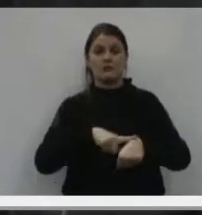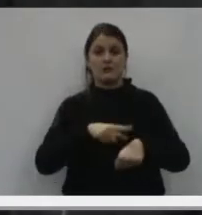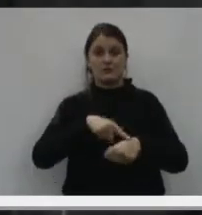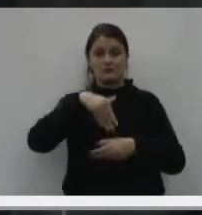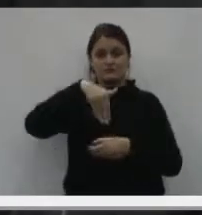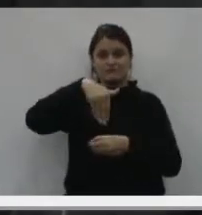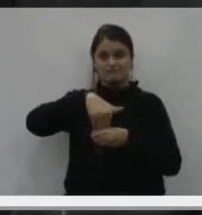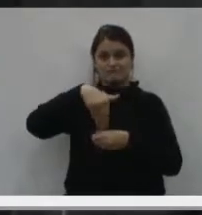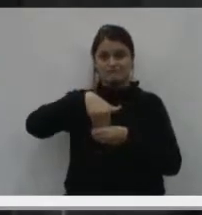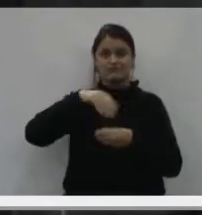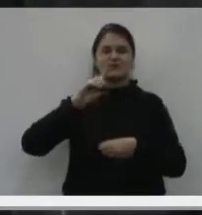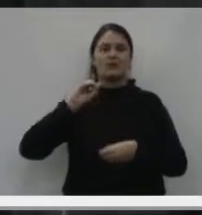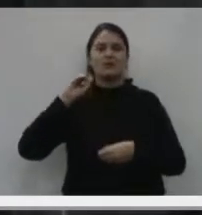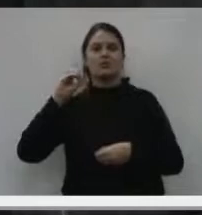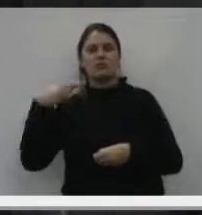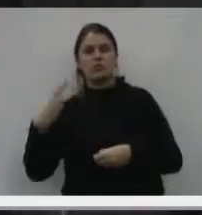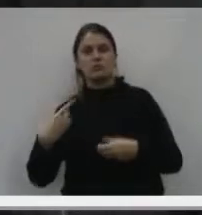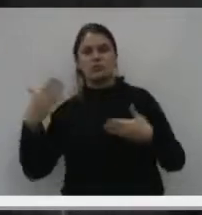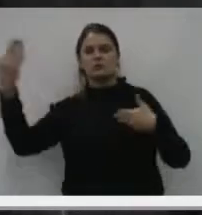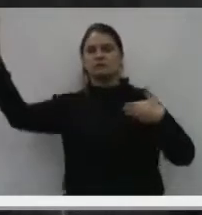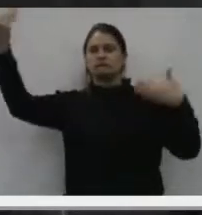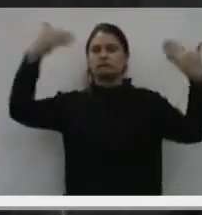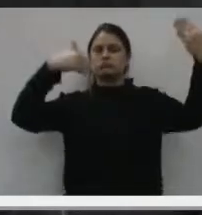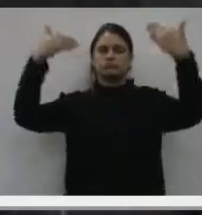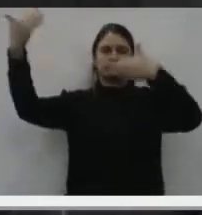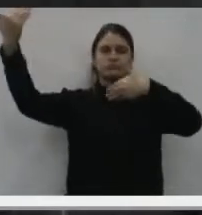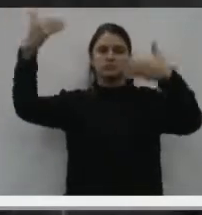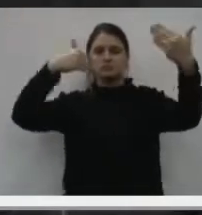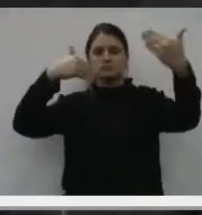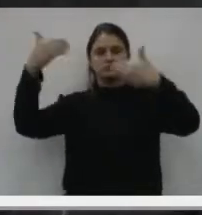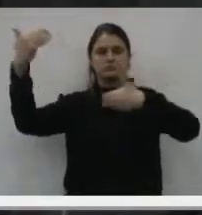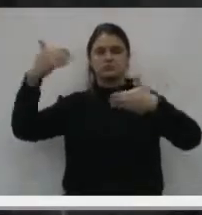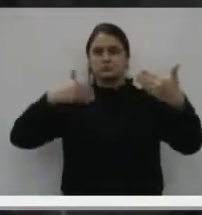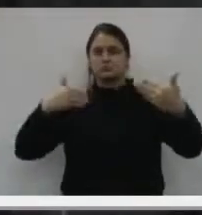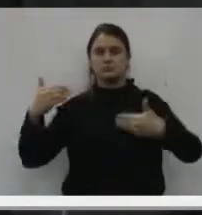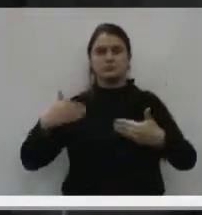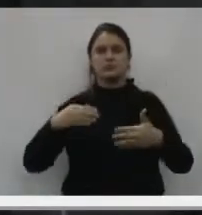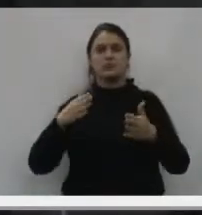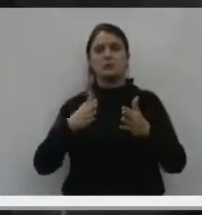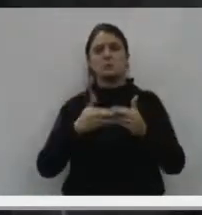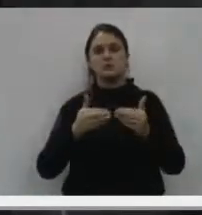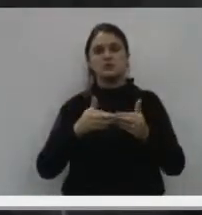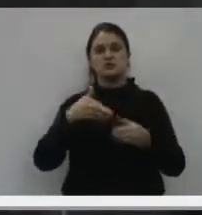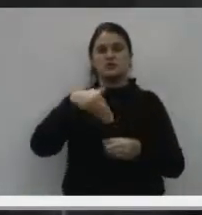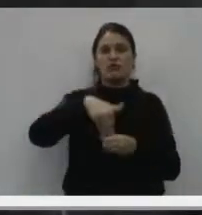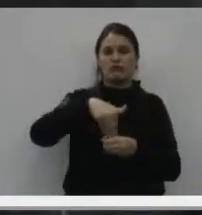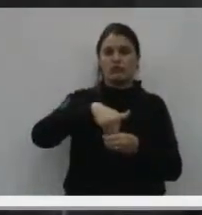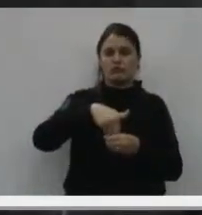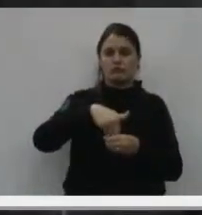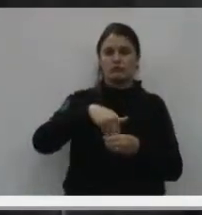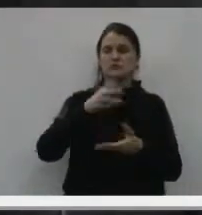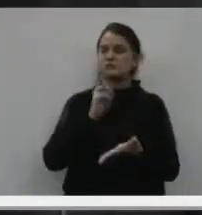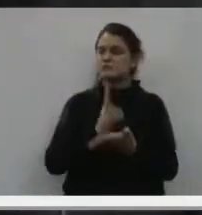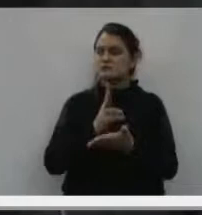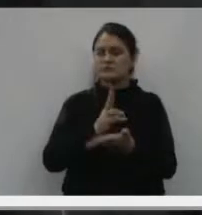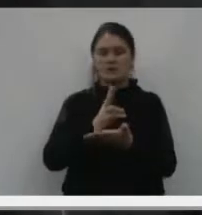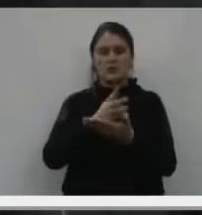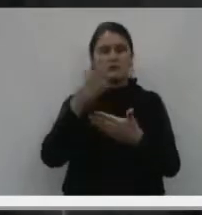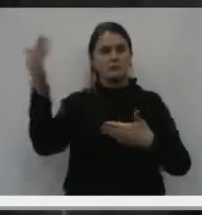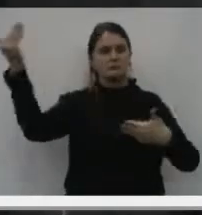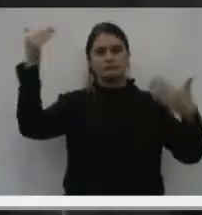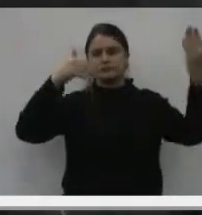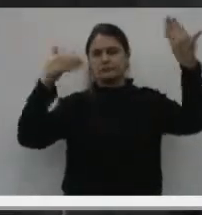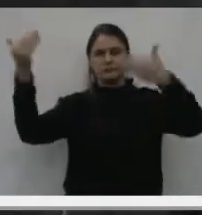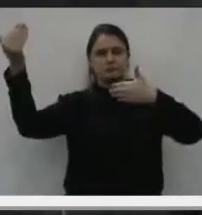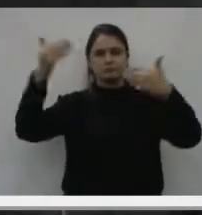eleitoral novamente, deputado de todos os partidos que representam a todos nós aqui. Não escapa um